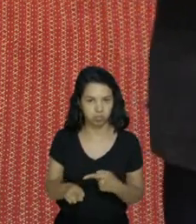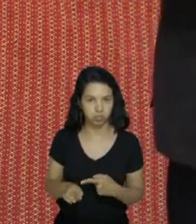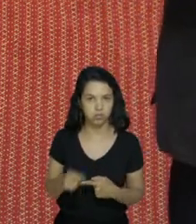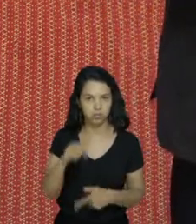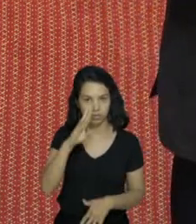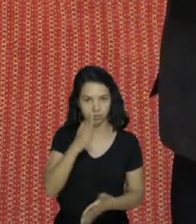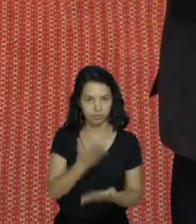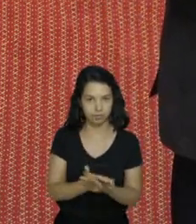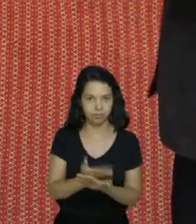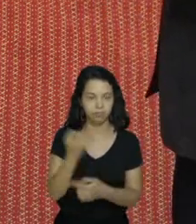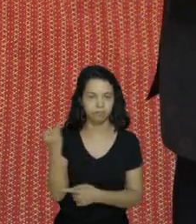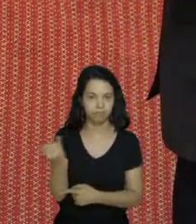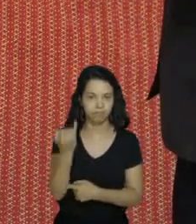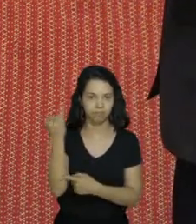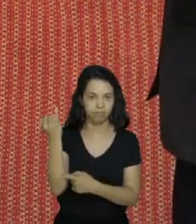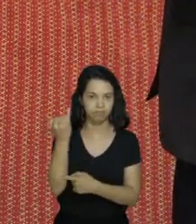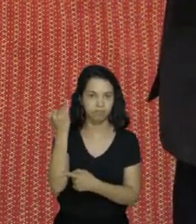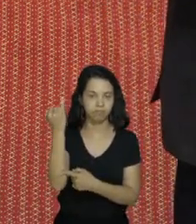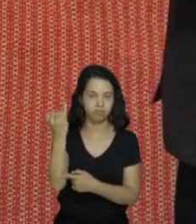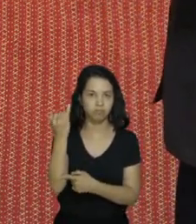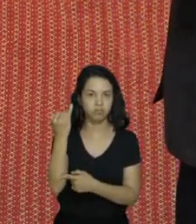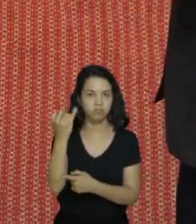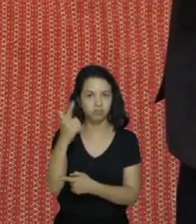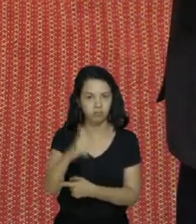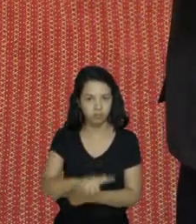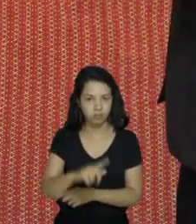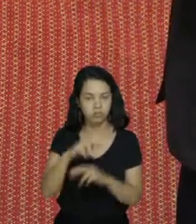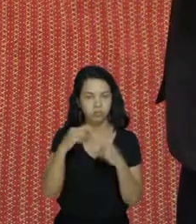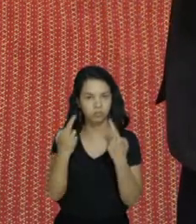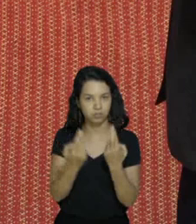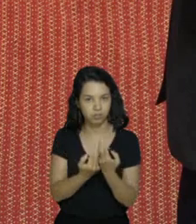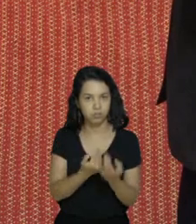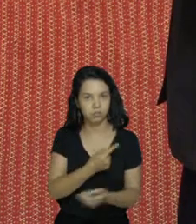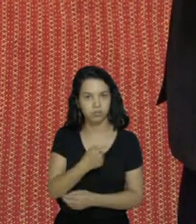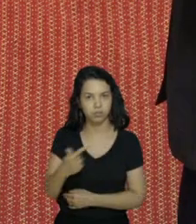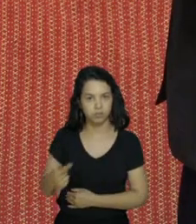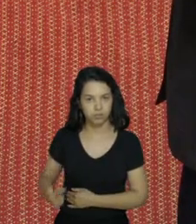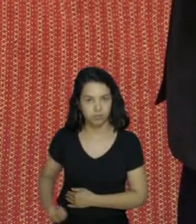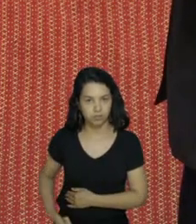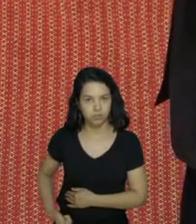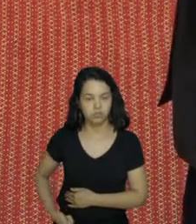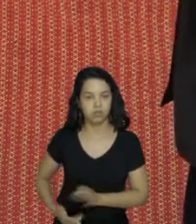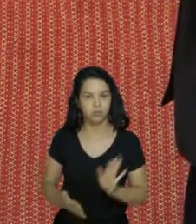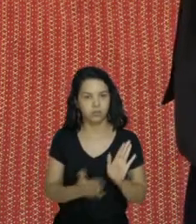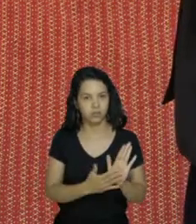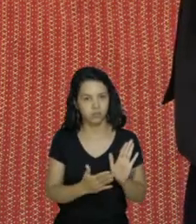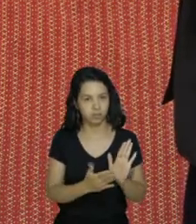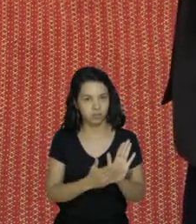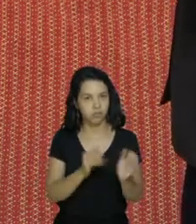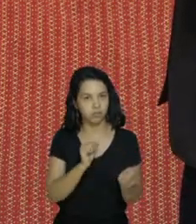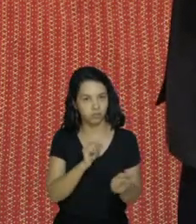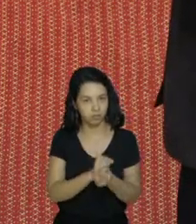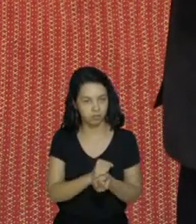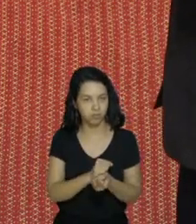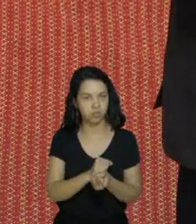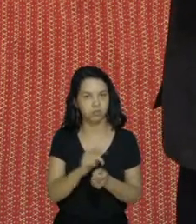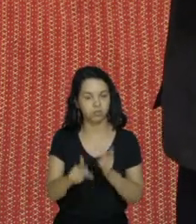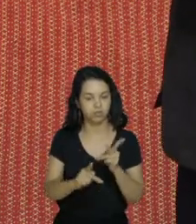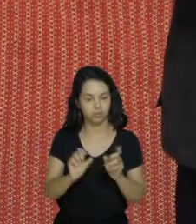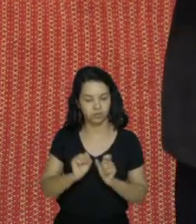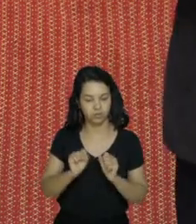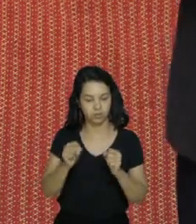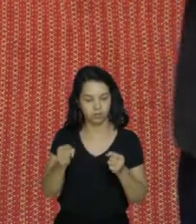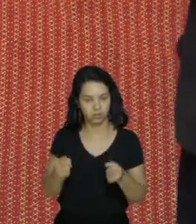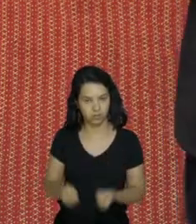muito importante mais uma reunião com o governo. Me propus, juntamente com o pessoal da Defensoria,